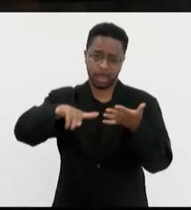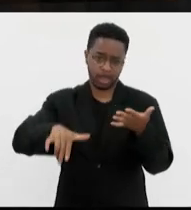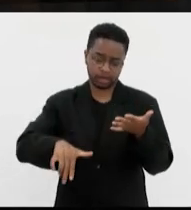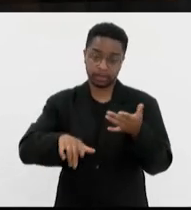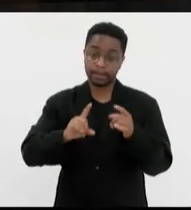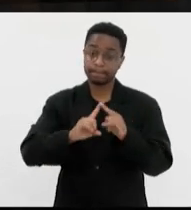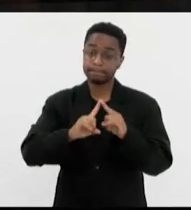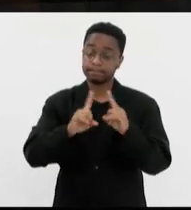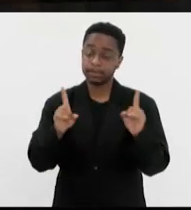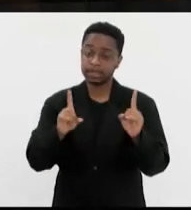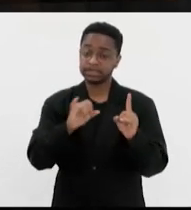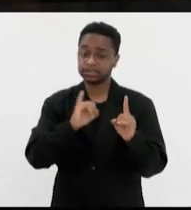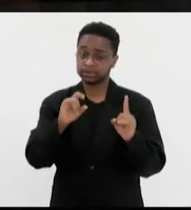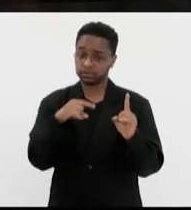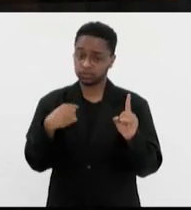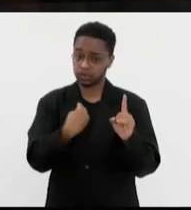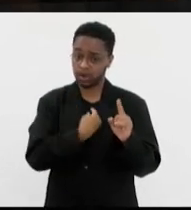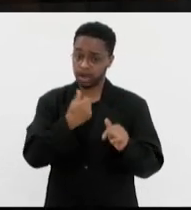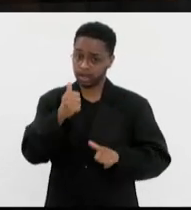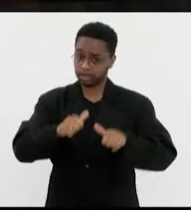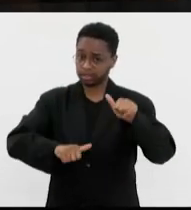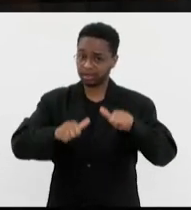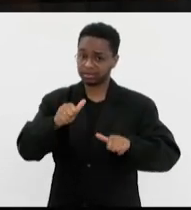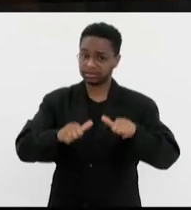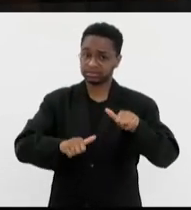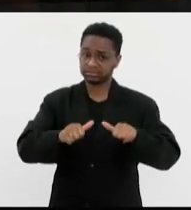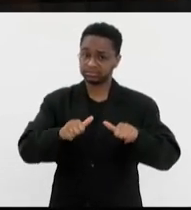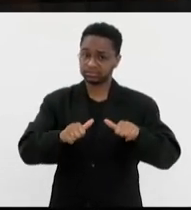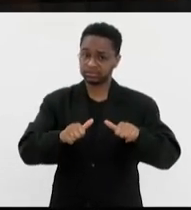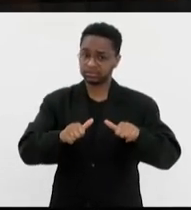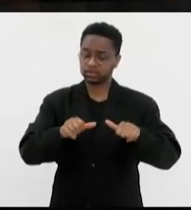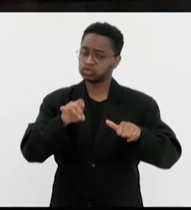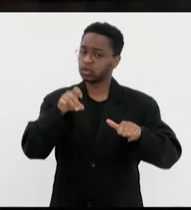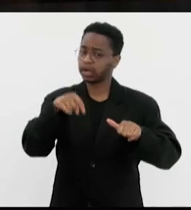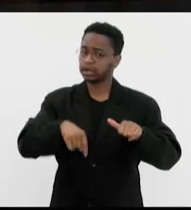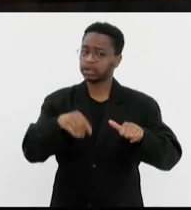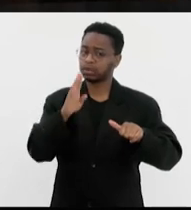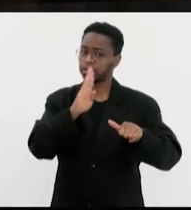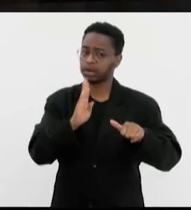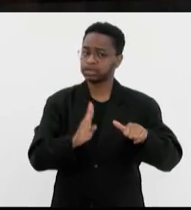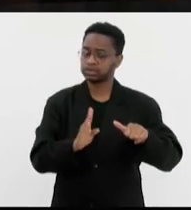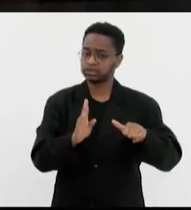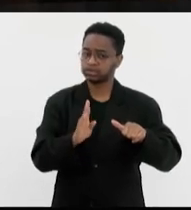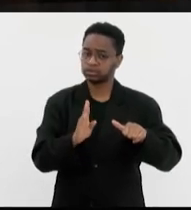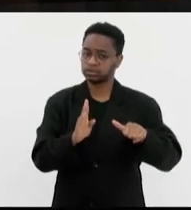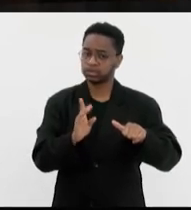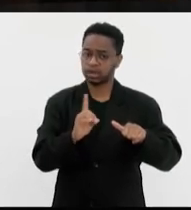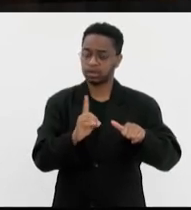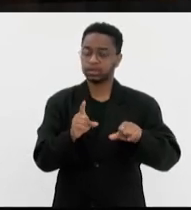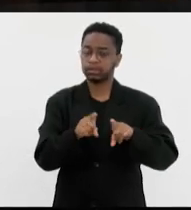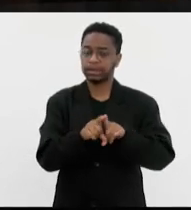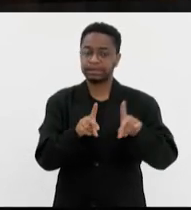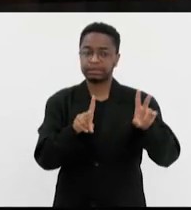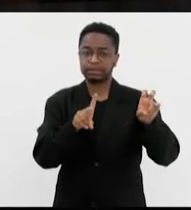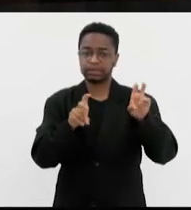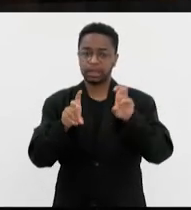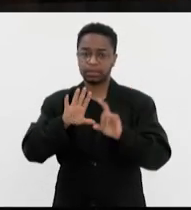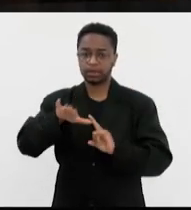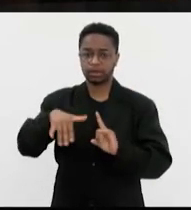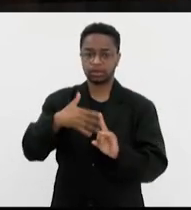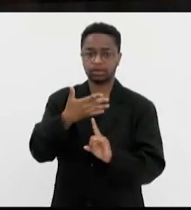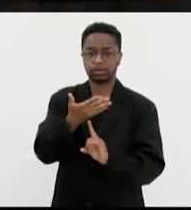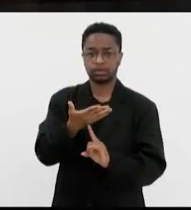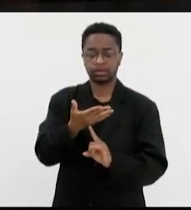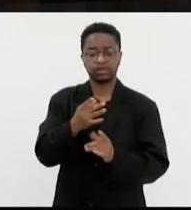Se você analisa, e sai um pouco do Brasil, a questão ambiental, ela